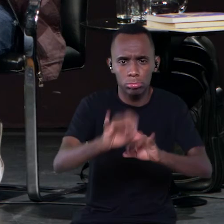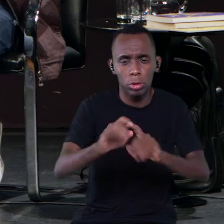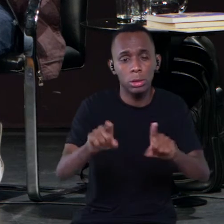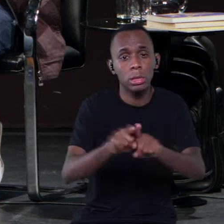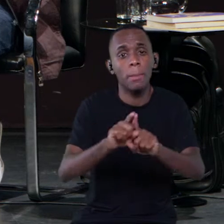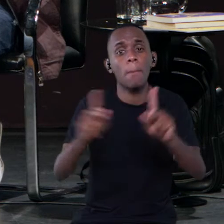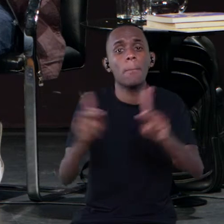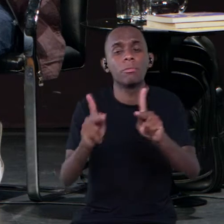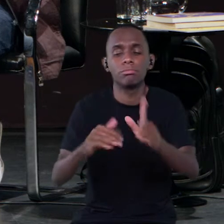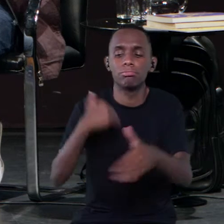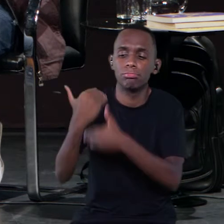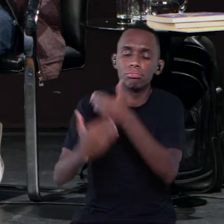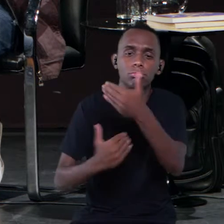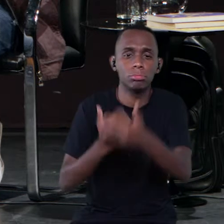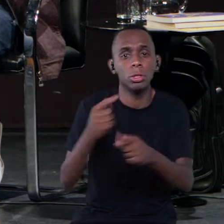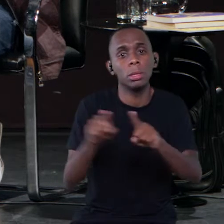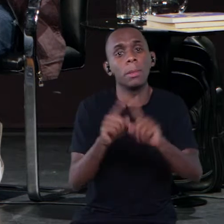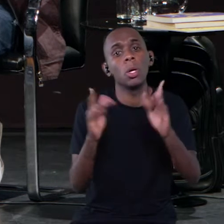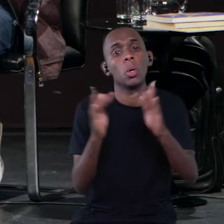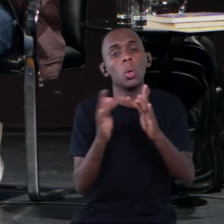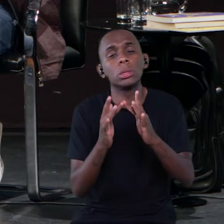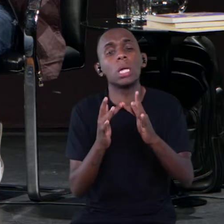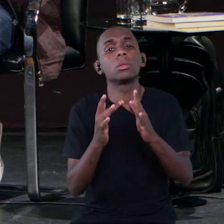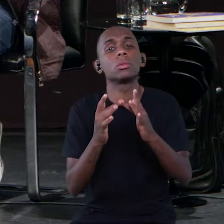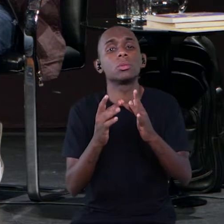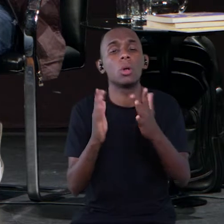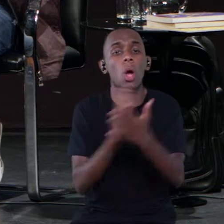de professores, contato com órgãos de